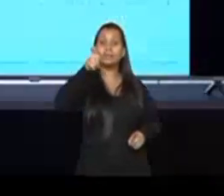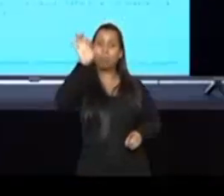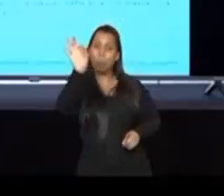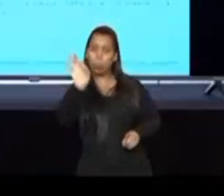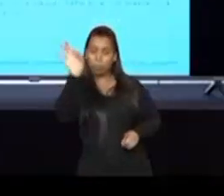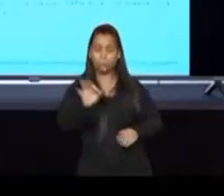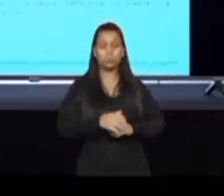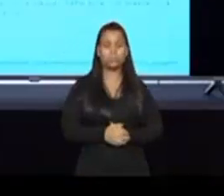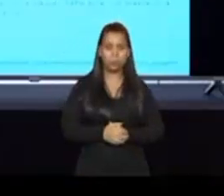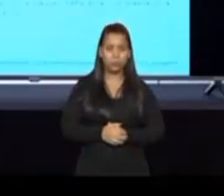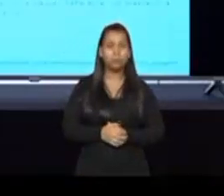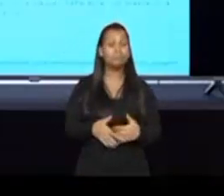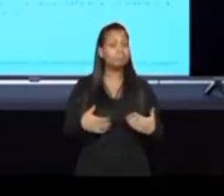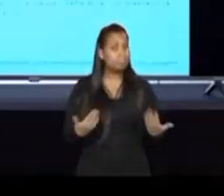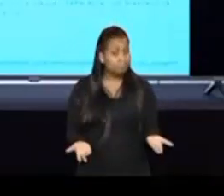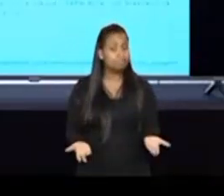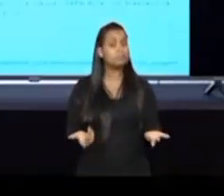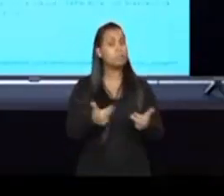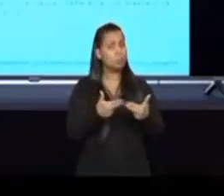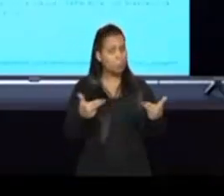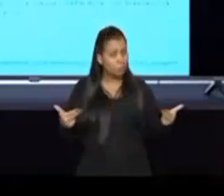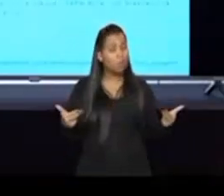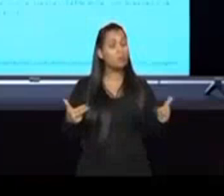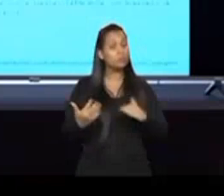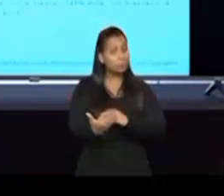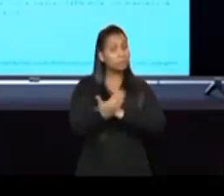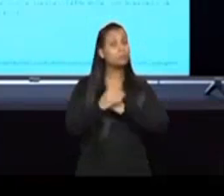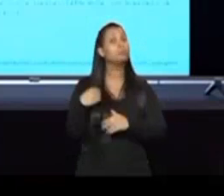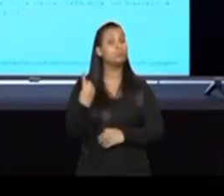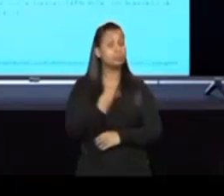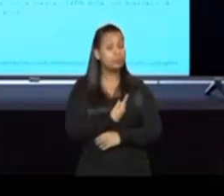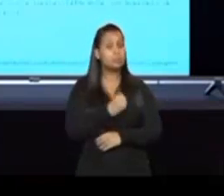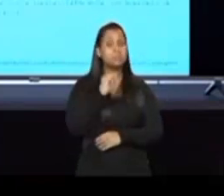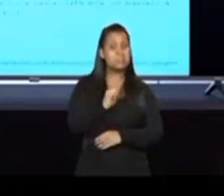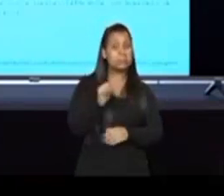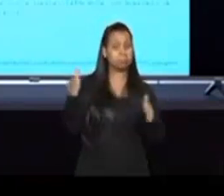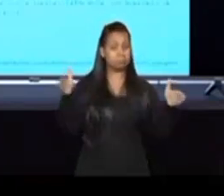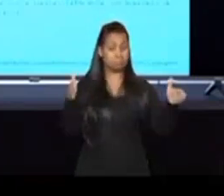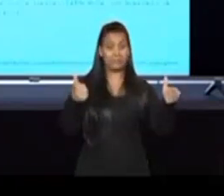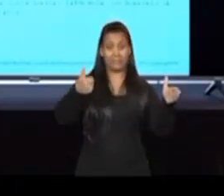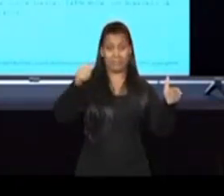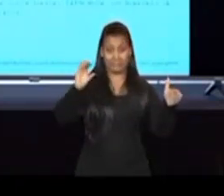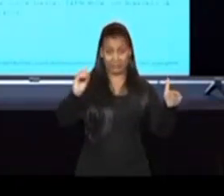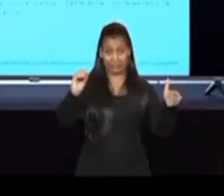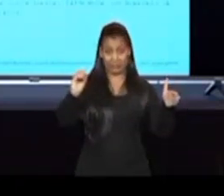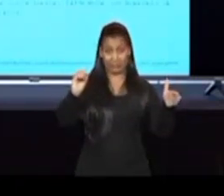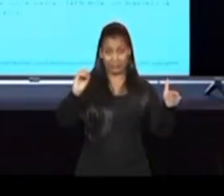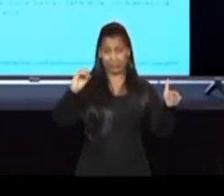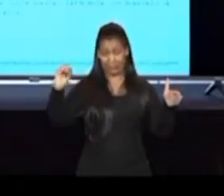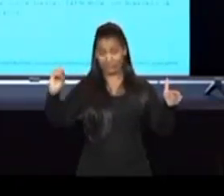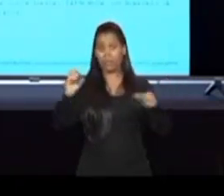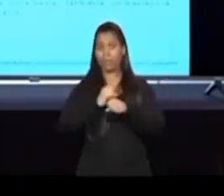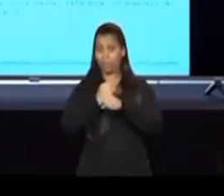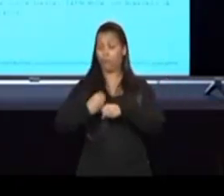145%. Pessoal, alguma coisa está contando a nosso favor aí. Se nos últimos 100 anos a gente está